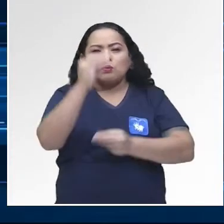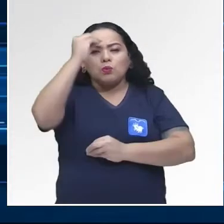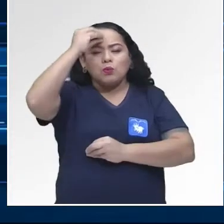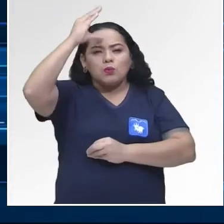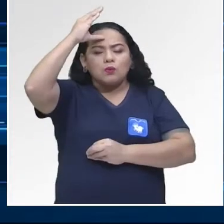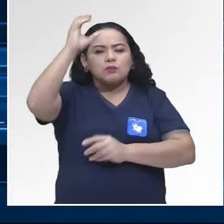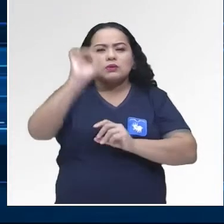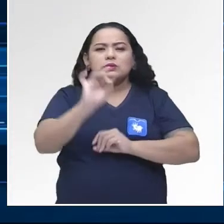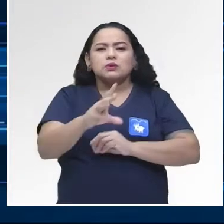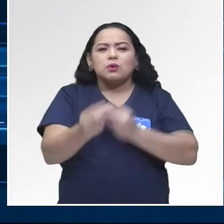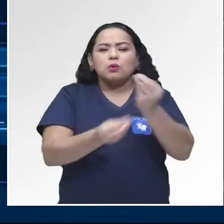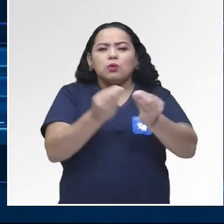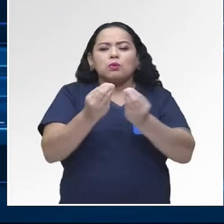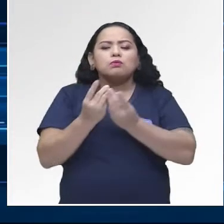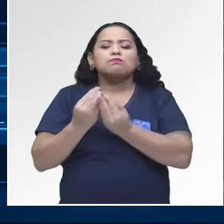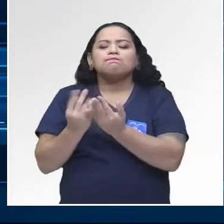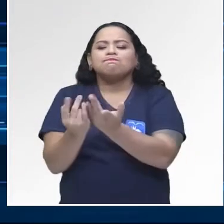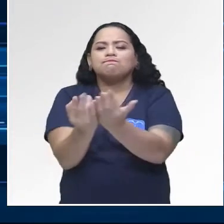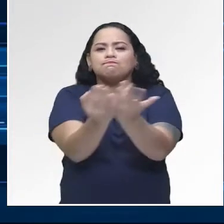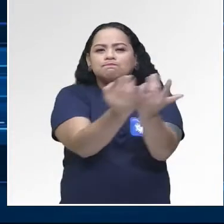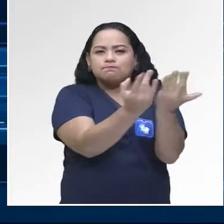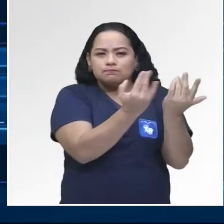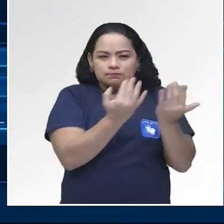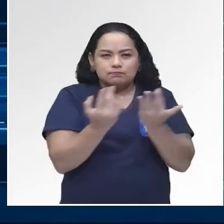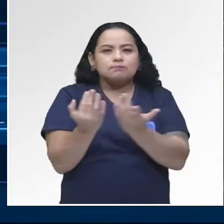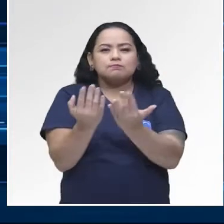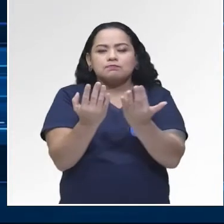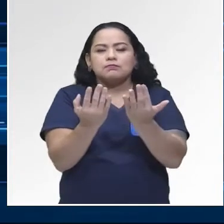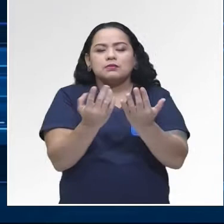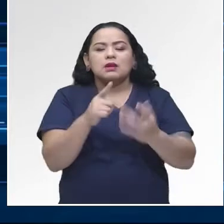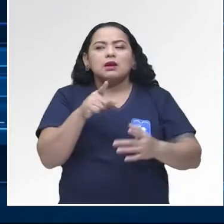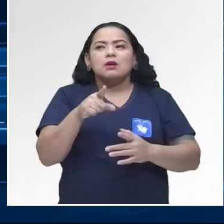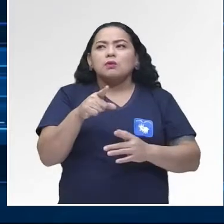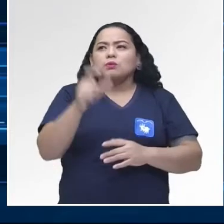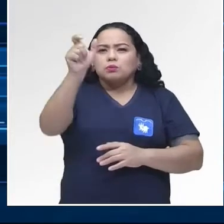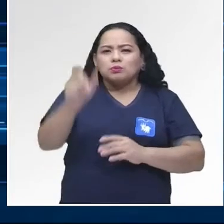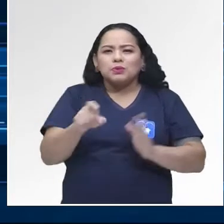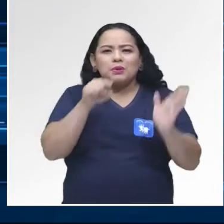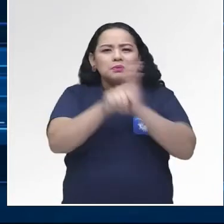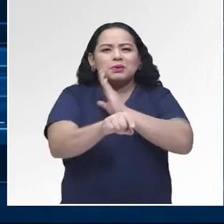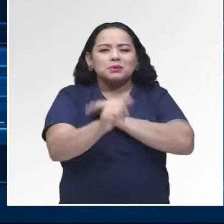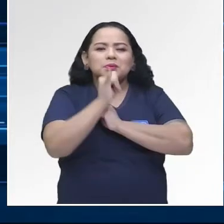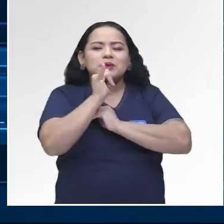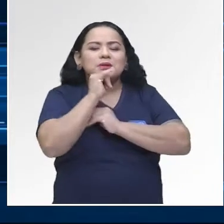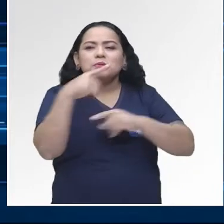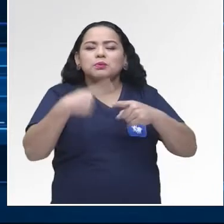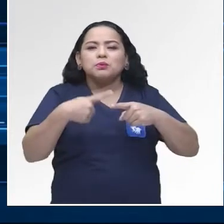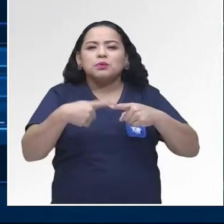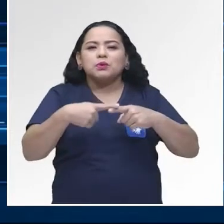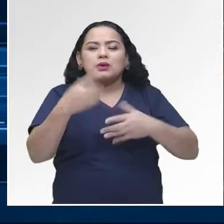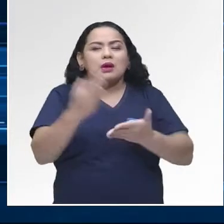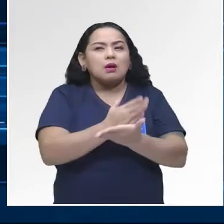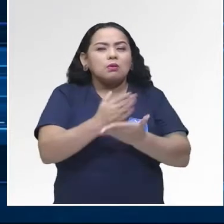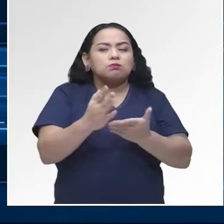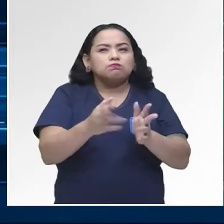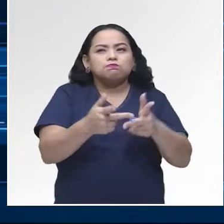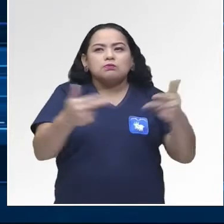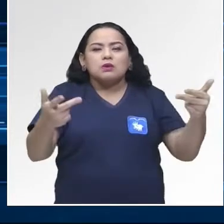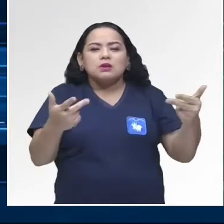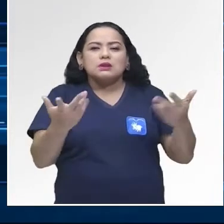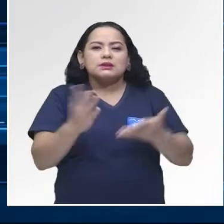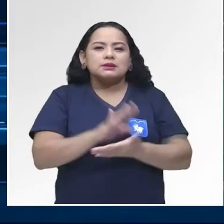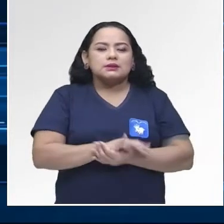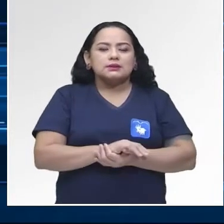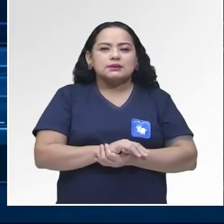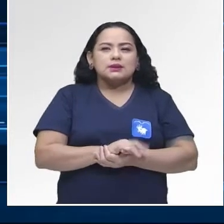é apenas o senso comum. Então alguém pergunta o porquê de alguma coisa,